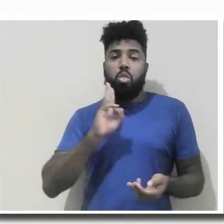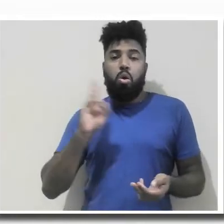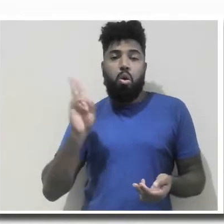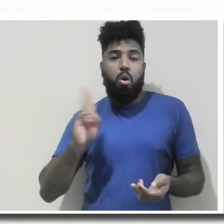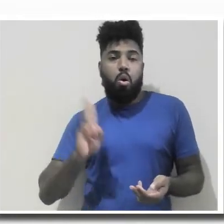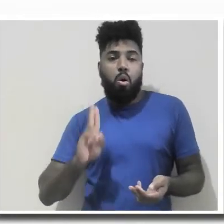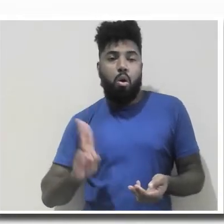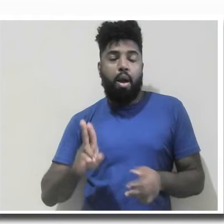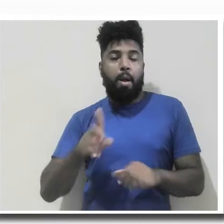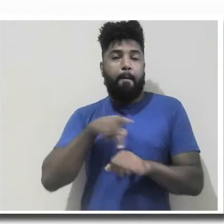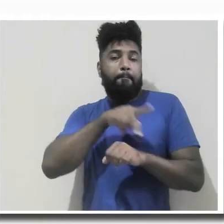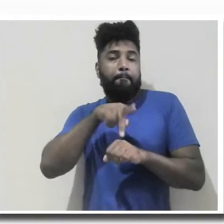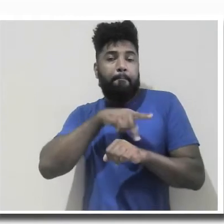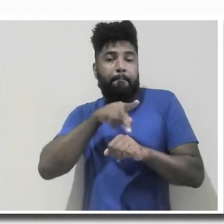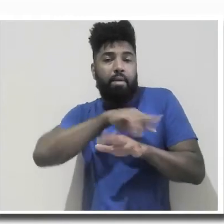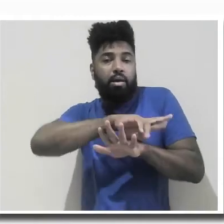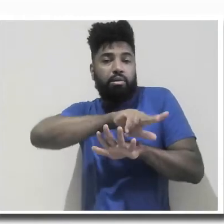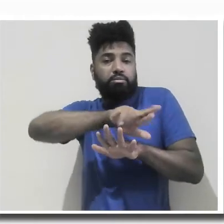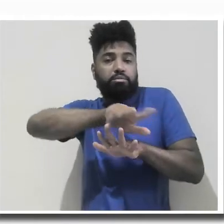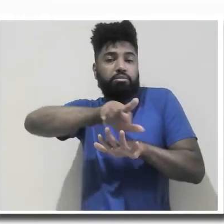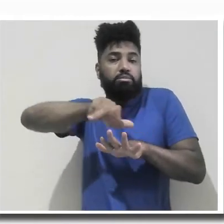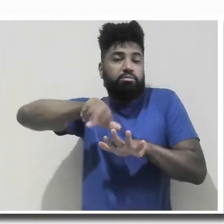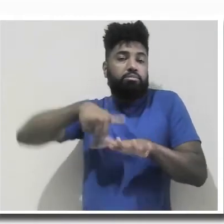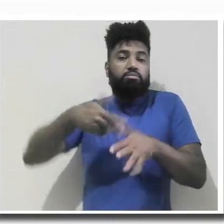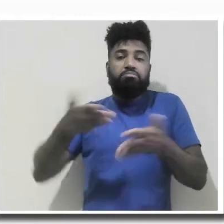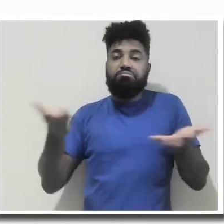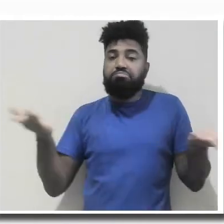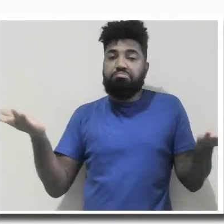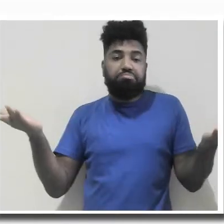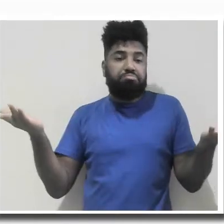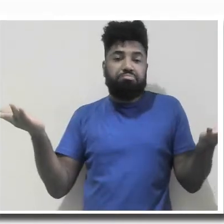nomes de países,